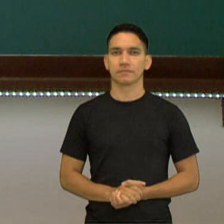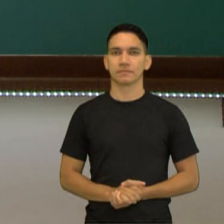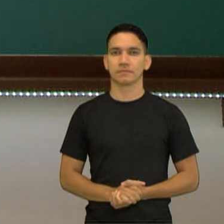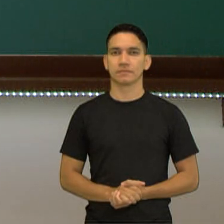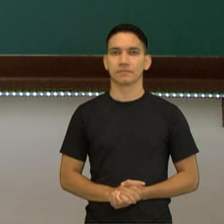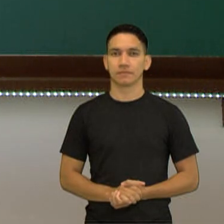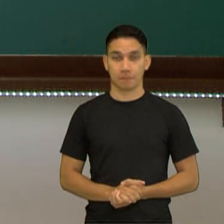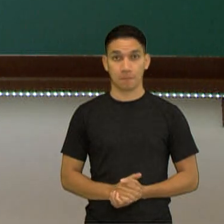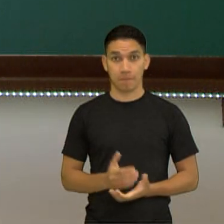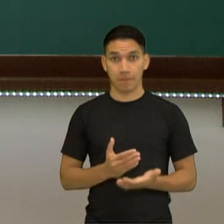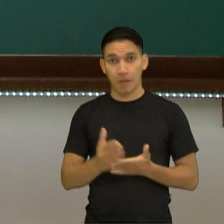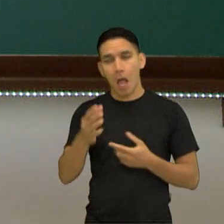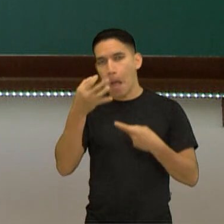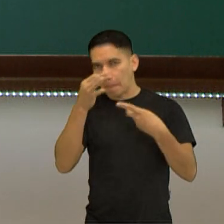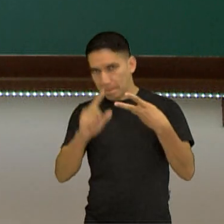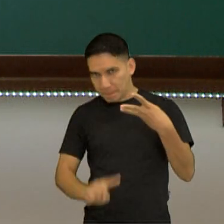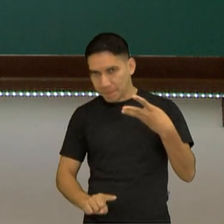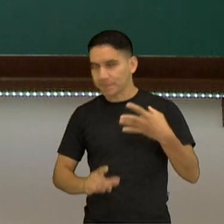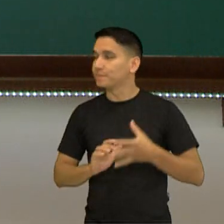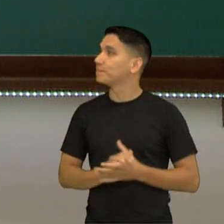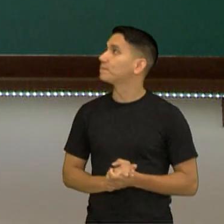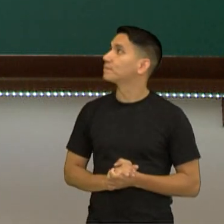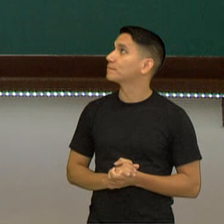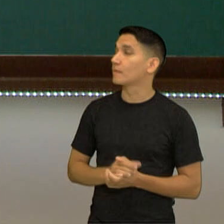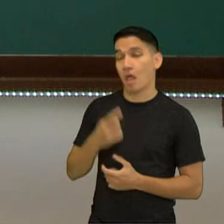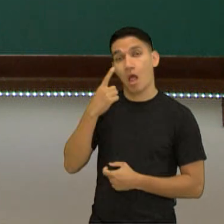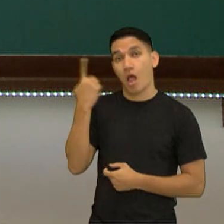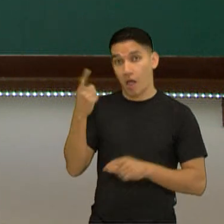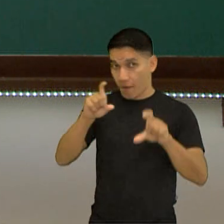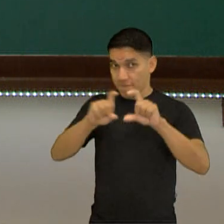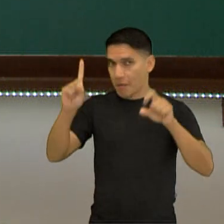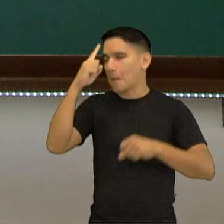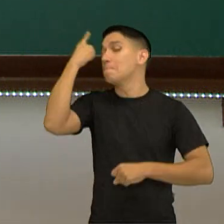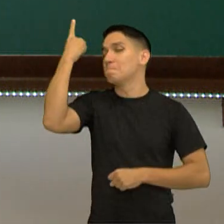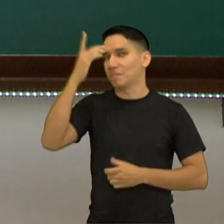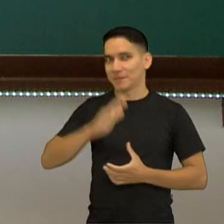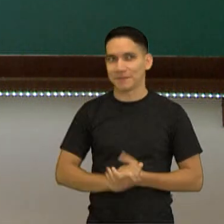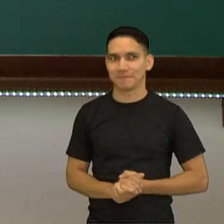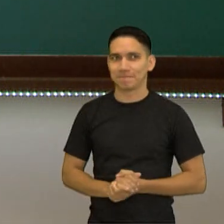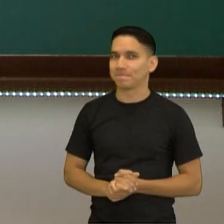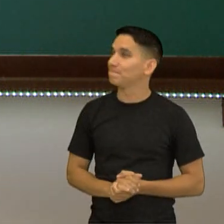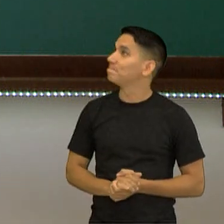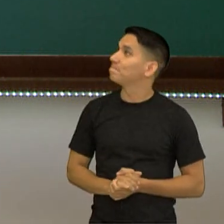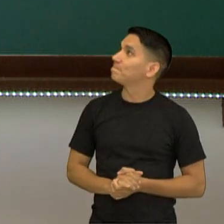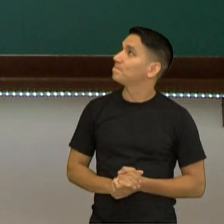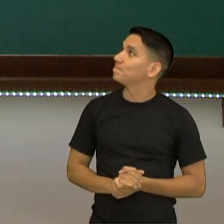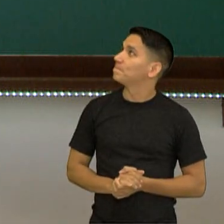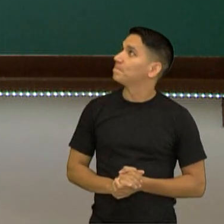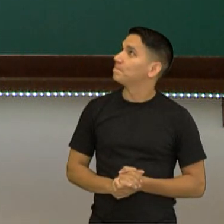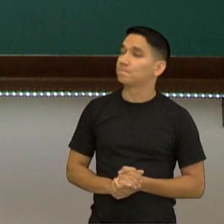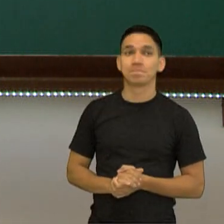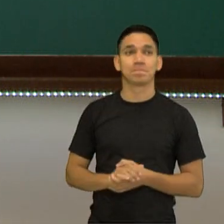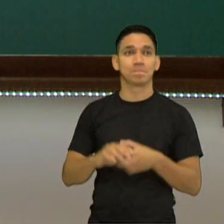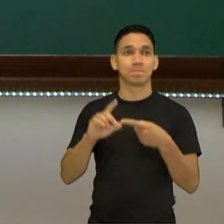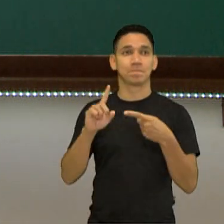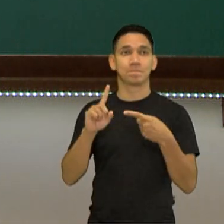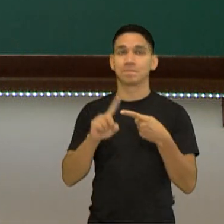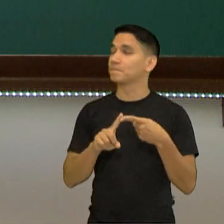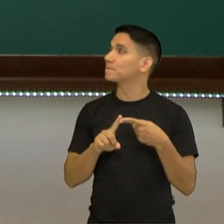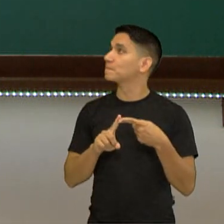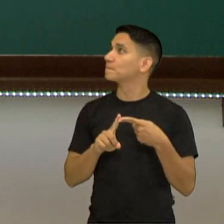Bora corrigir? Vamos ver aqui. Olha as frases que eu inventei, ó. Gloria is more beautiful